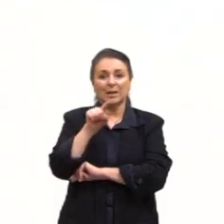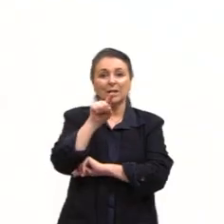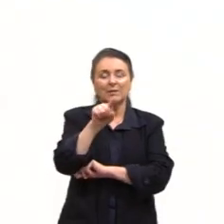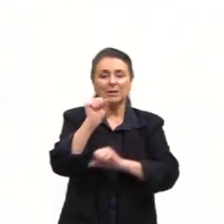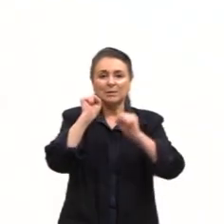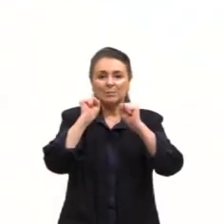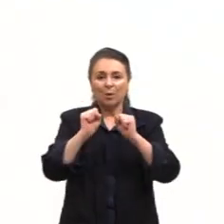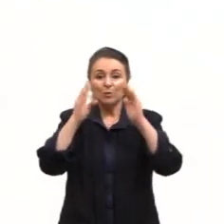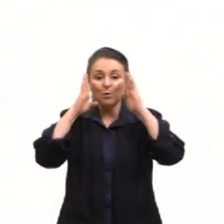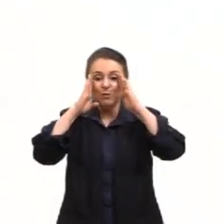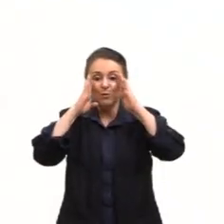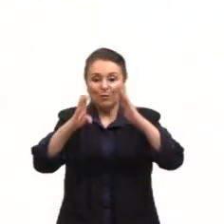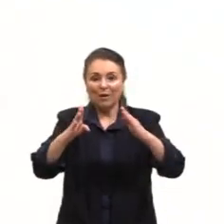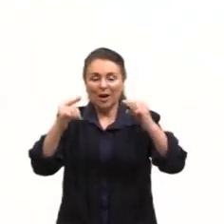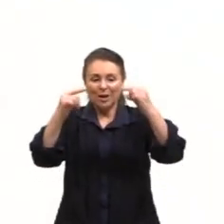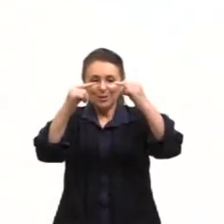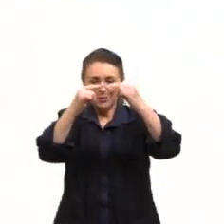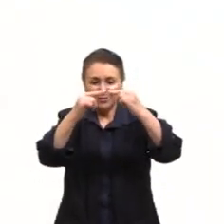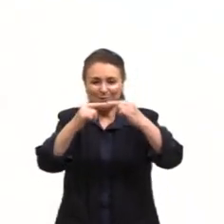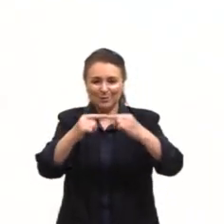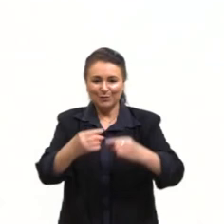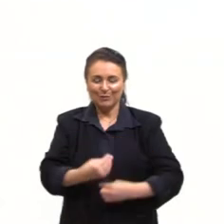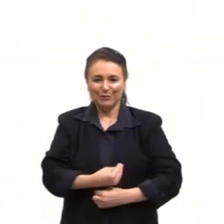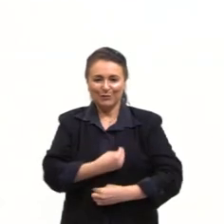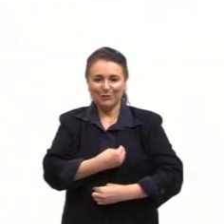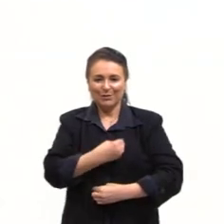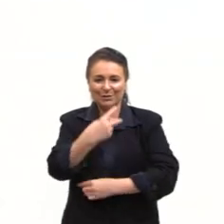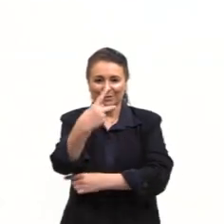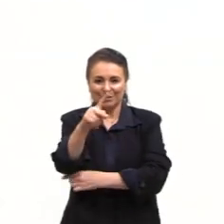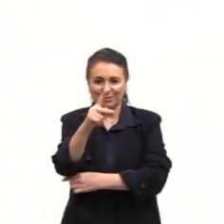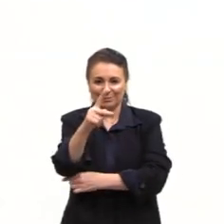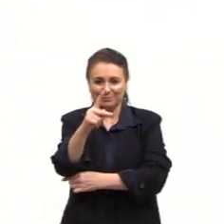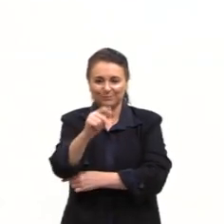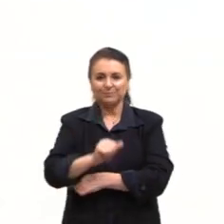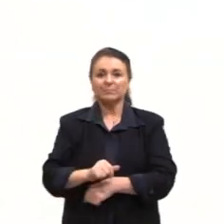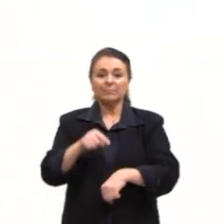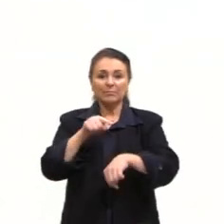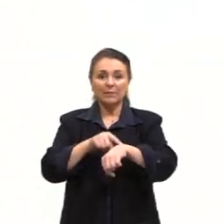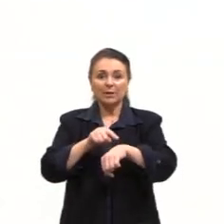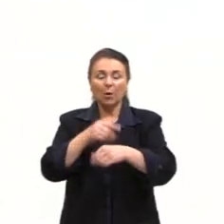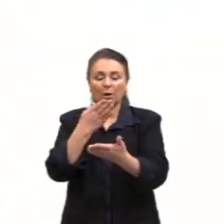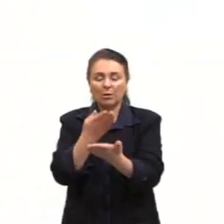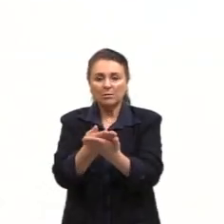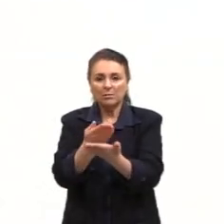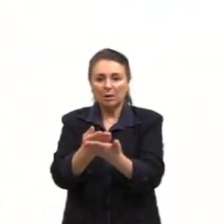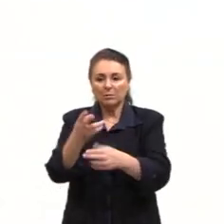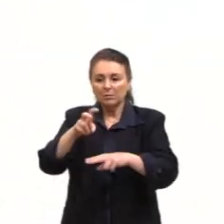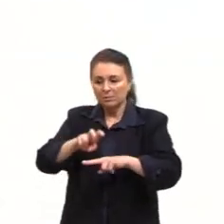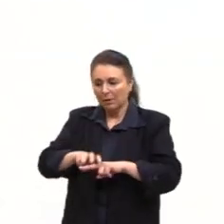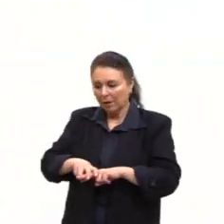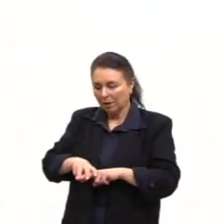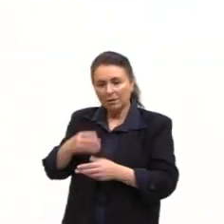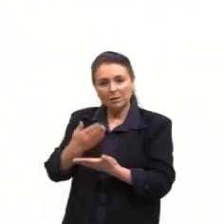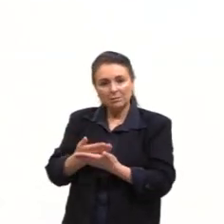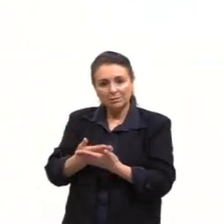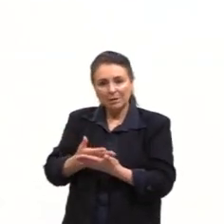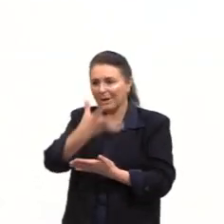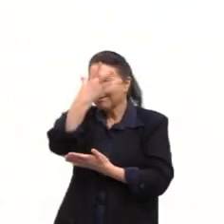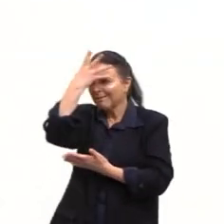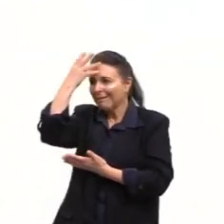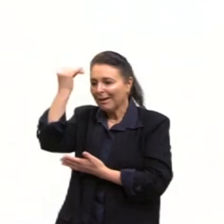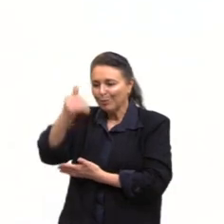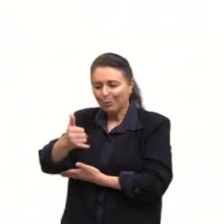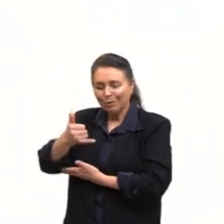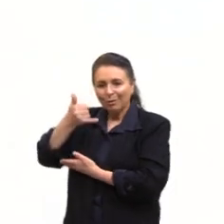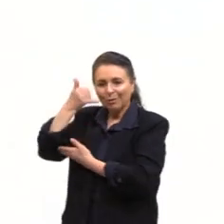aí focar nos objetivos de vocês. Que vocês possam, na hora de estudar, sentar e estudar. Esquece o